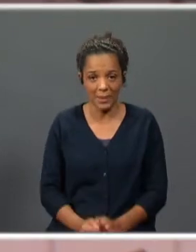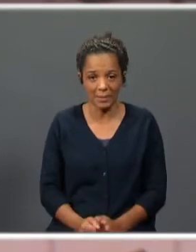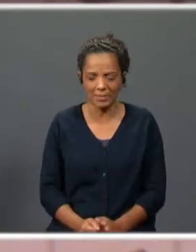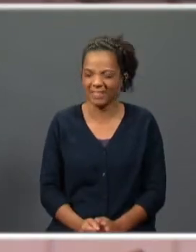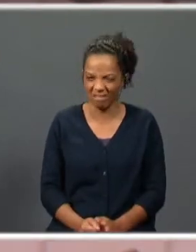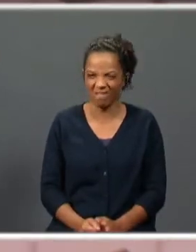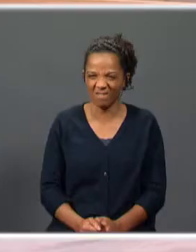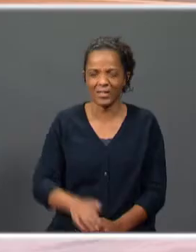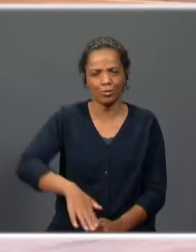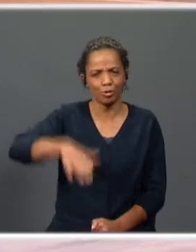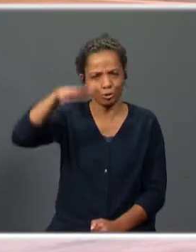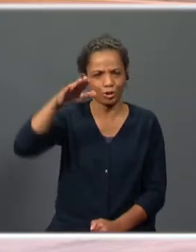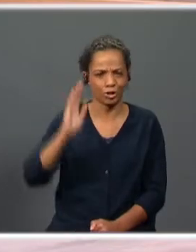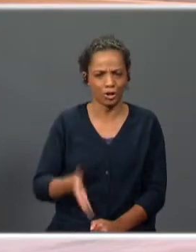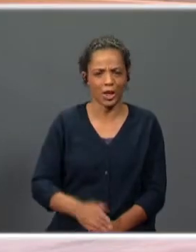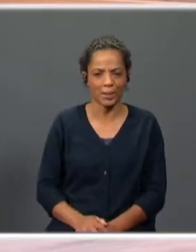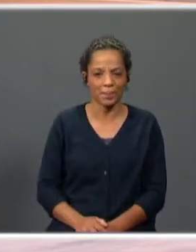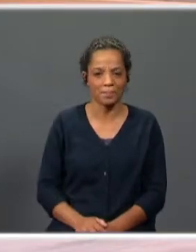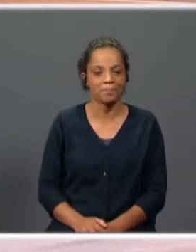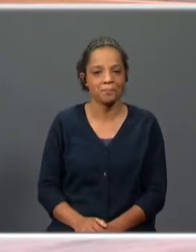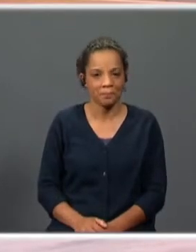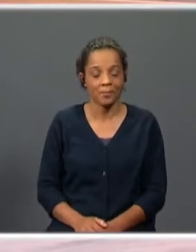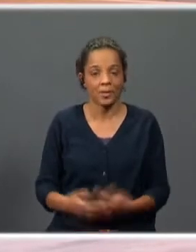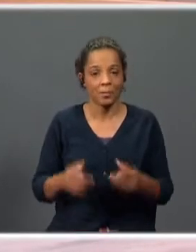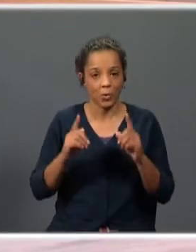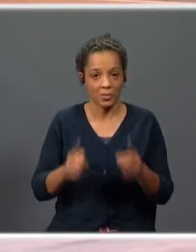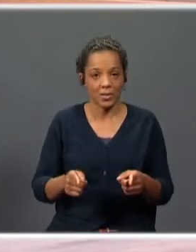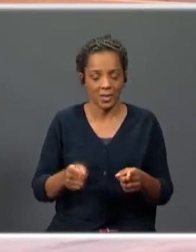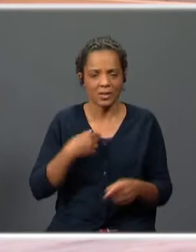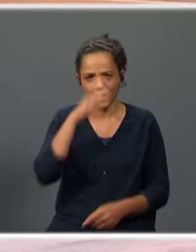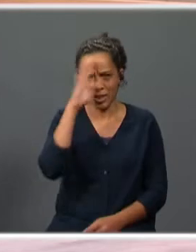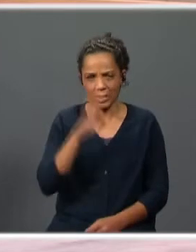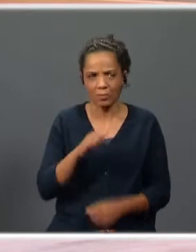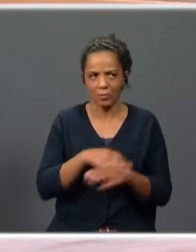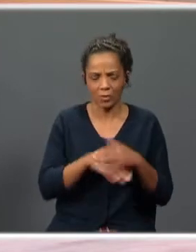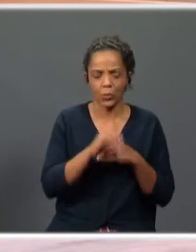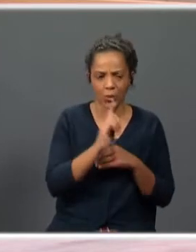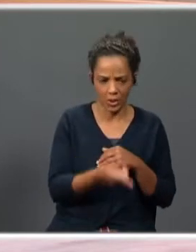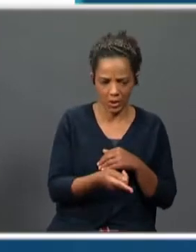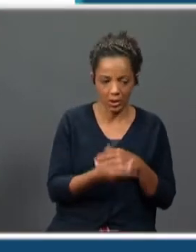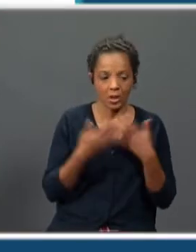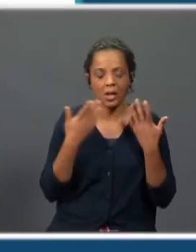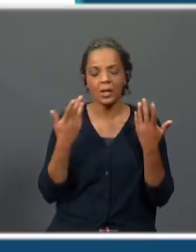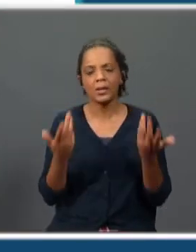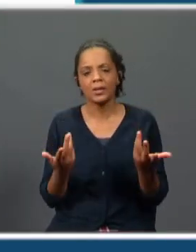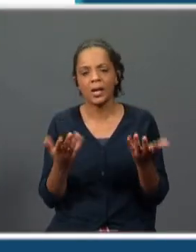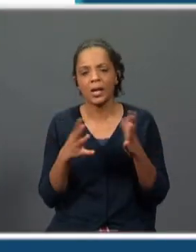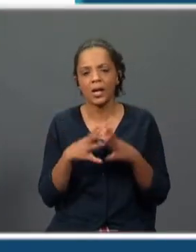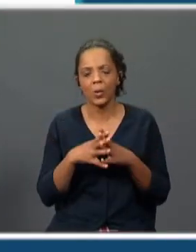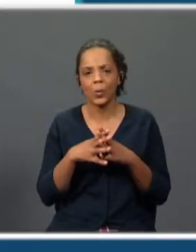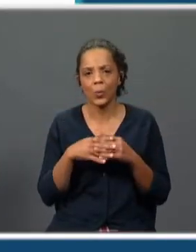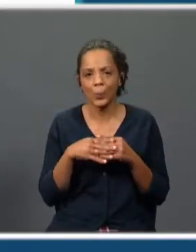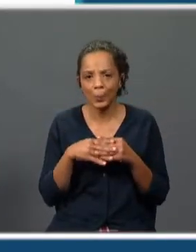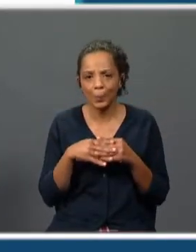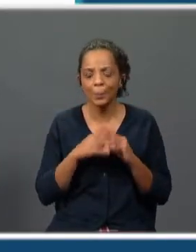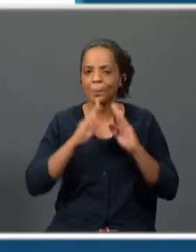que grandes crescidos. E agora, para começarmos, já sabemos o que vamos trabalhar. Então, e o que precisamos